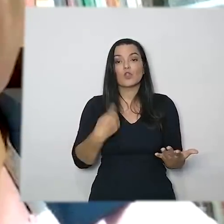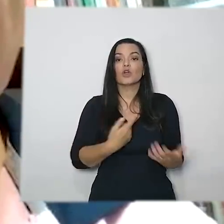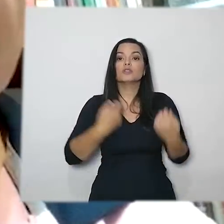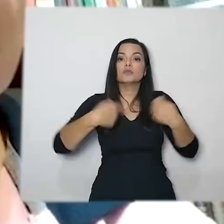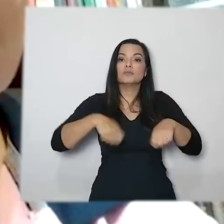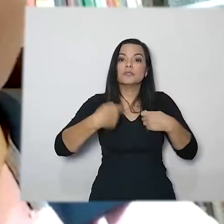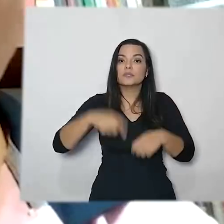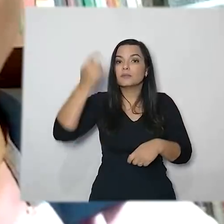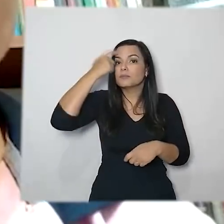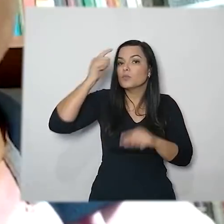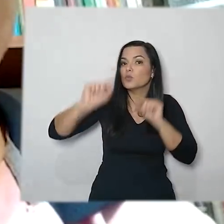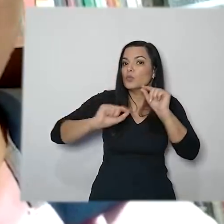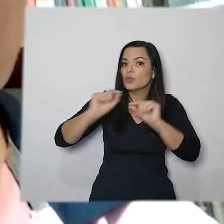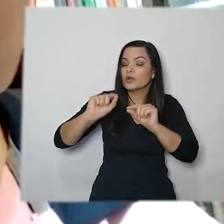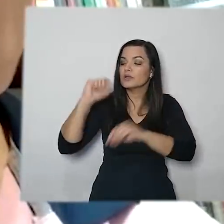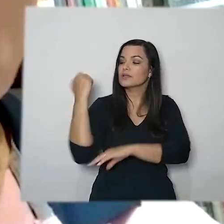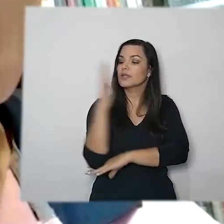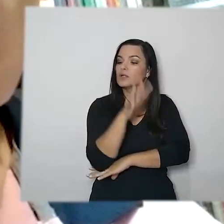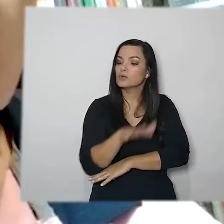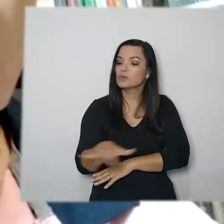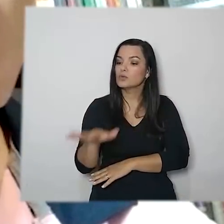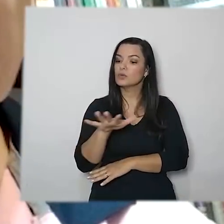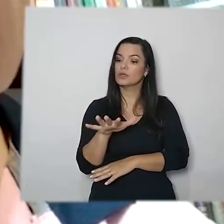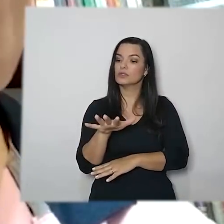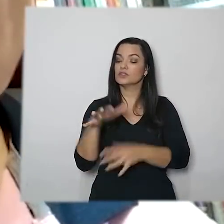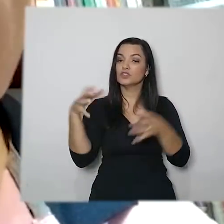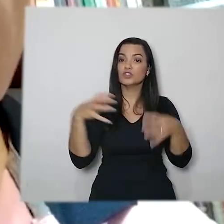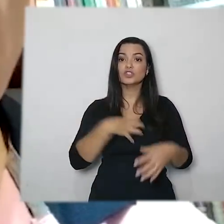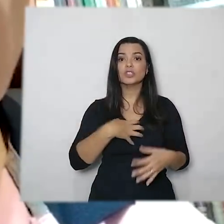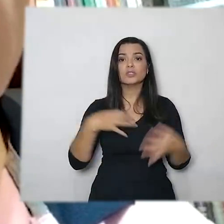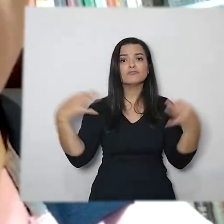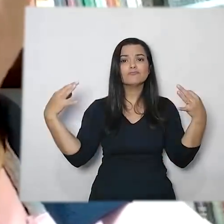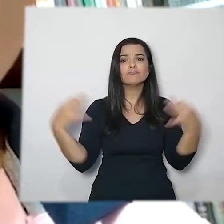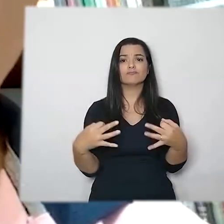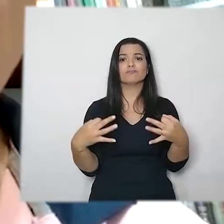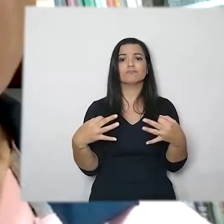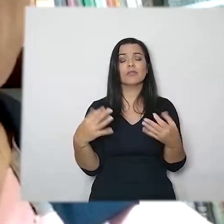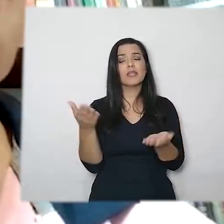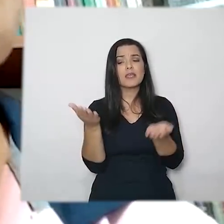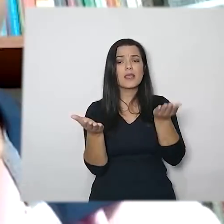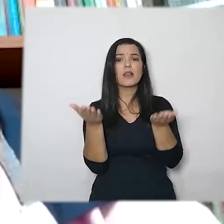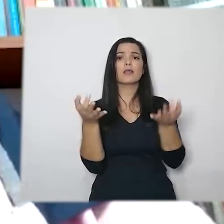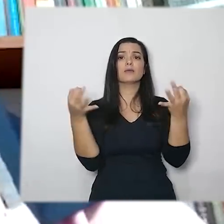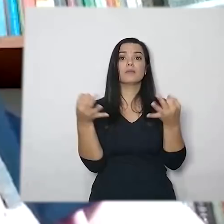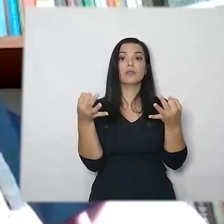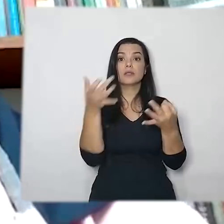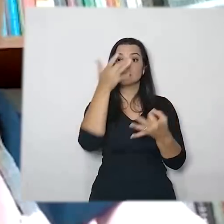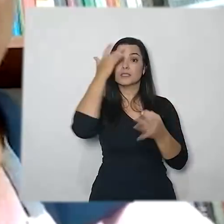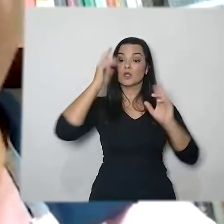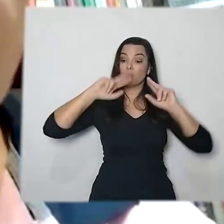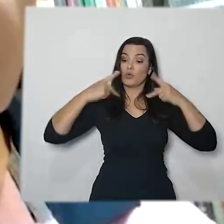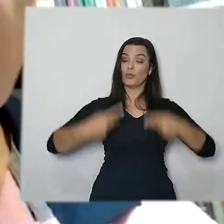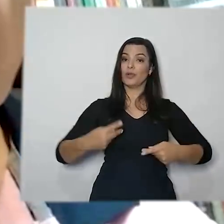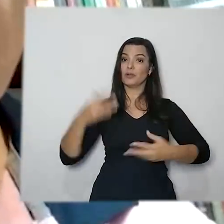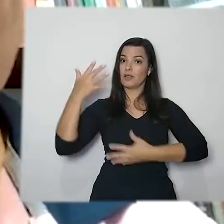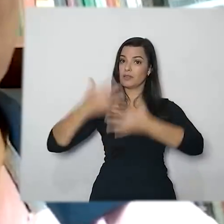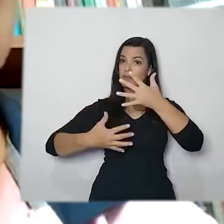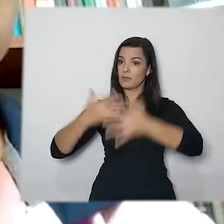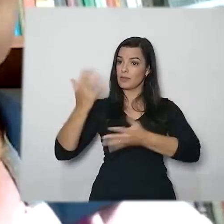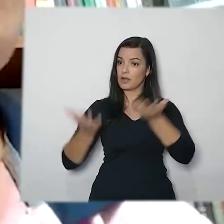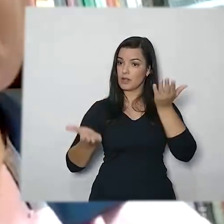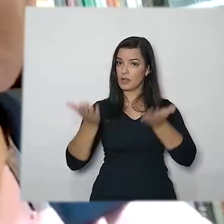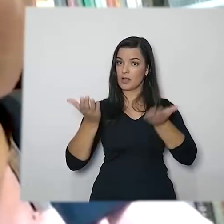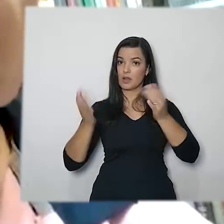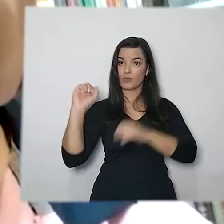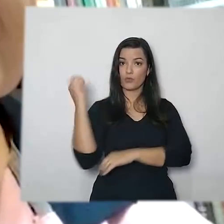a natureza funciona de maneira muito harmônica, muito equilibrada. E o homem não pode atrapalhar esse equilíbrio.